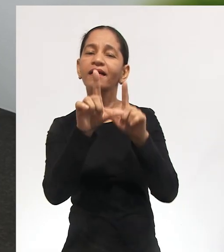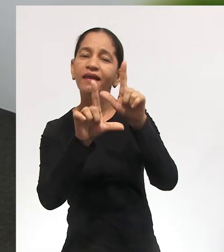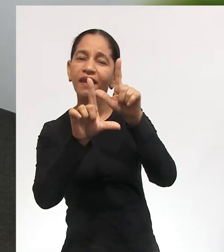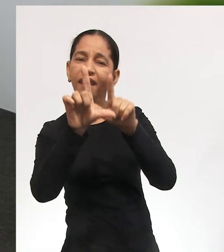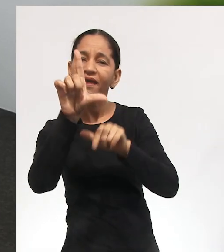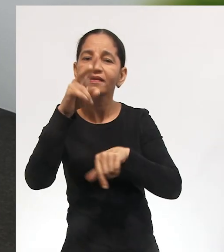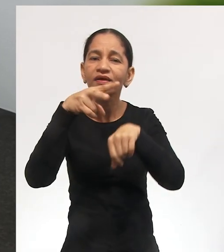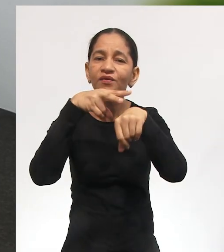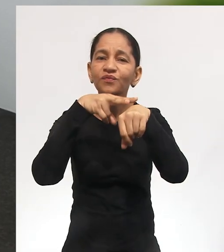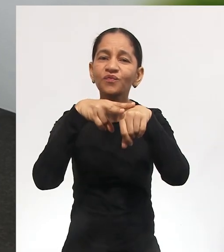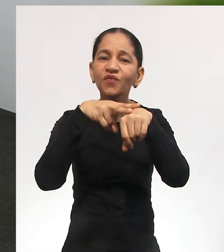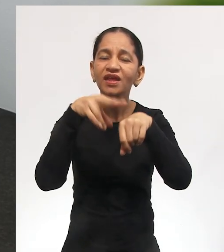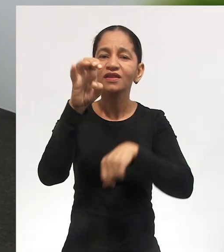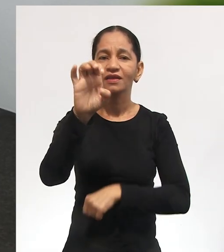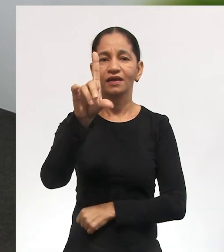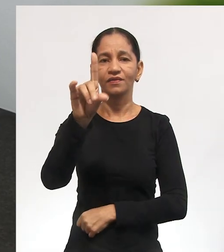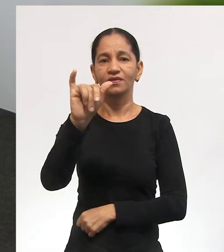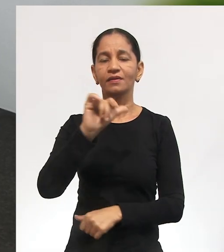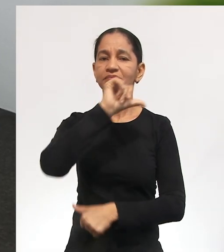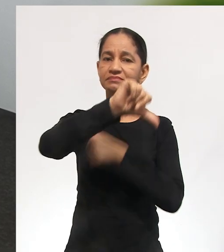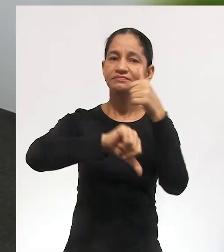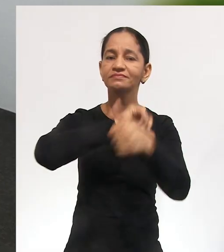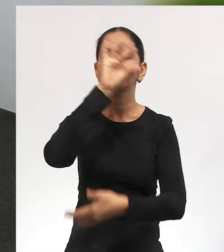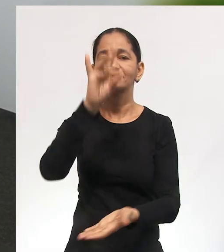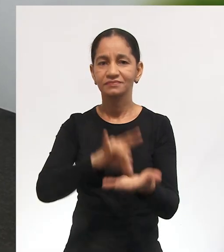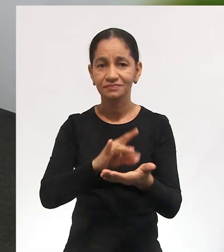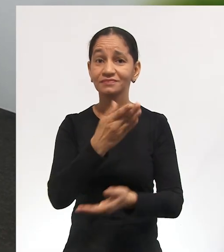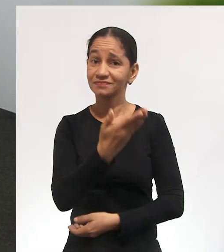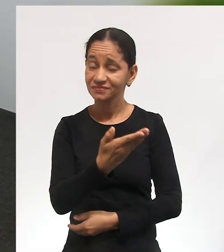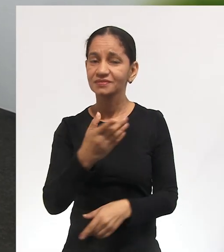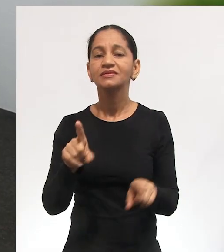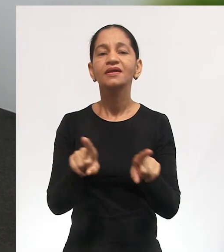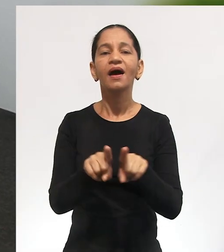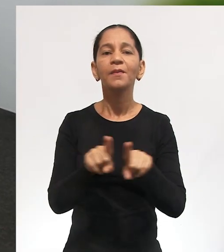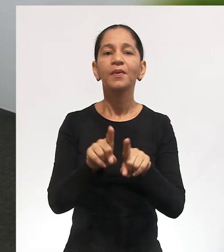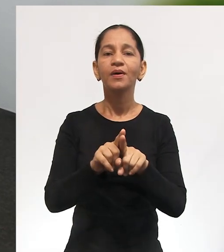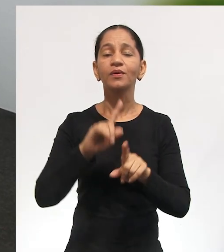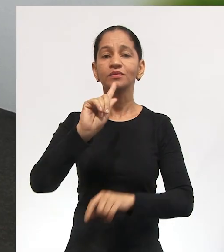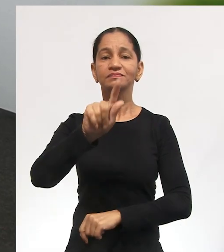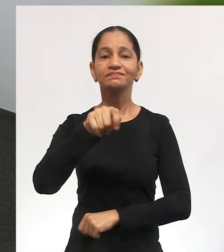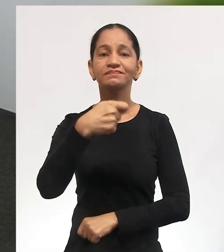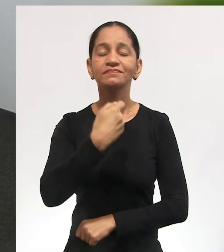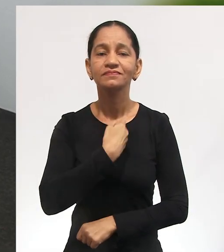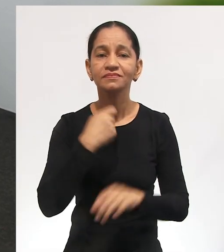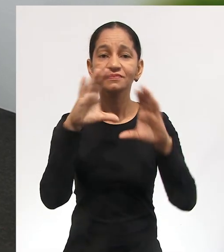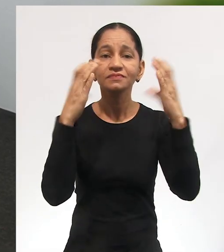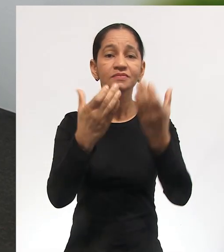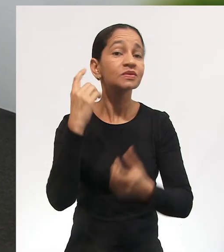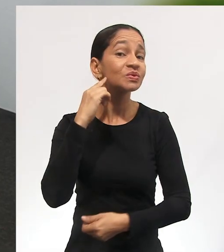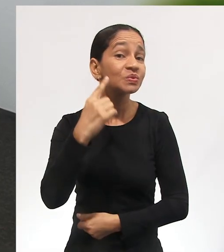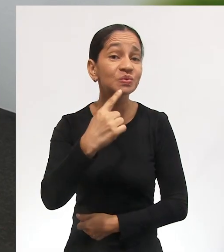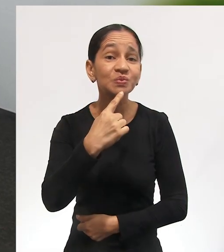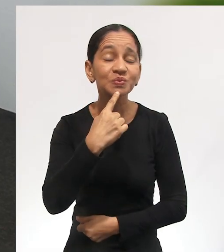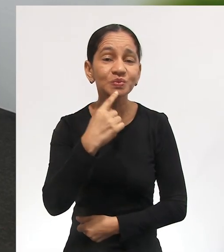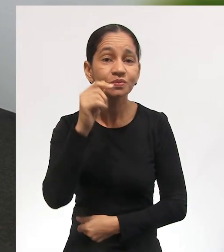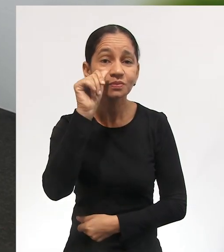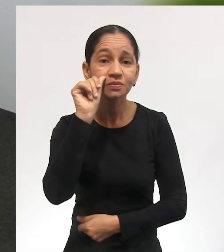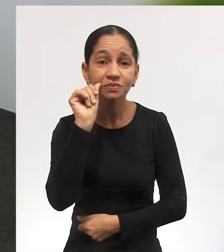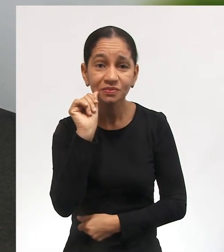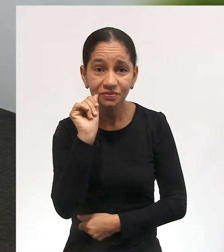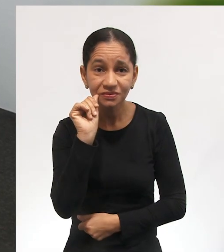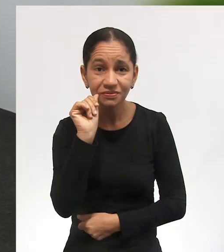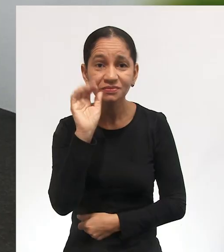verdes dizendo EAD mudando realidades. Esse é o sinal que me identifica na comunidade